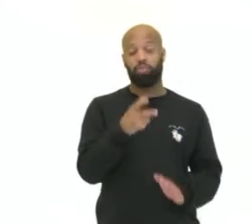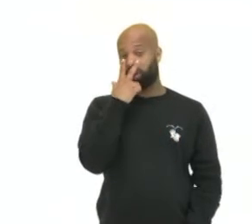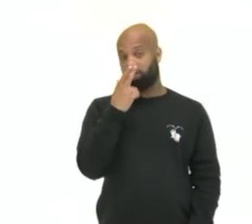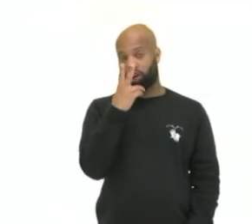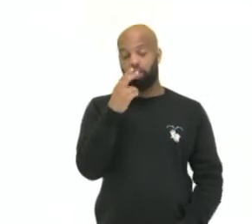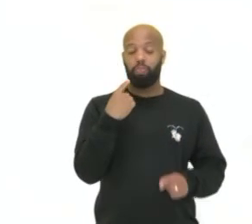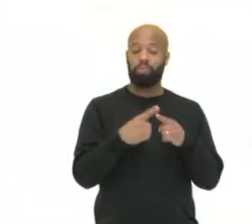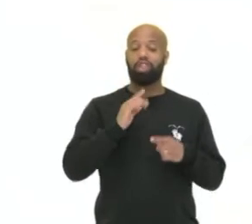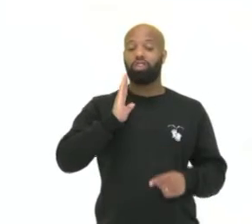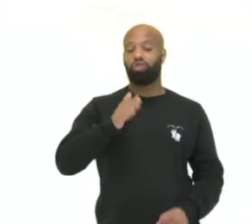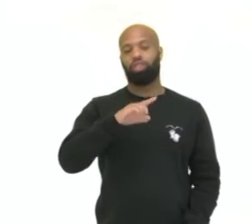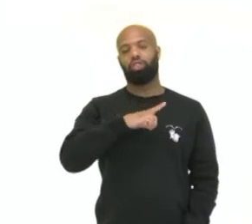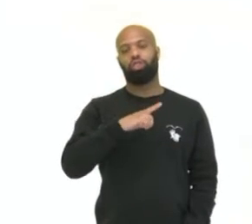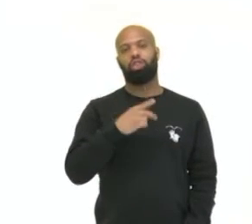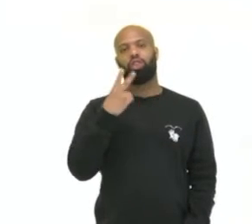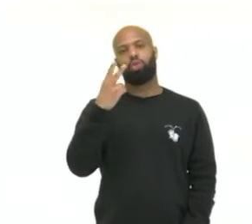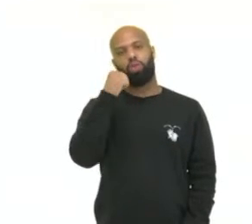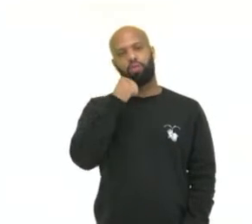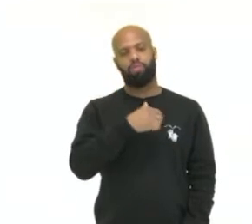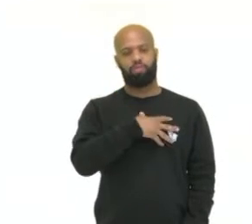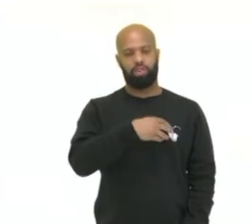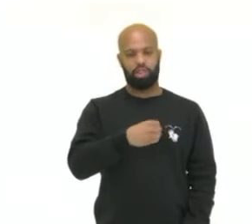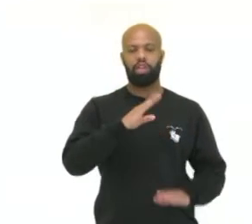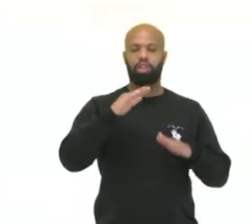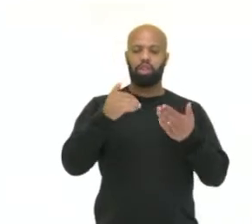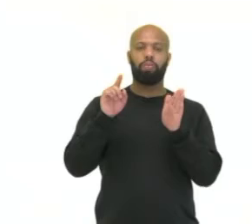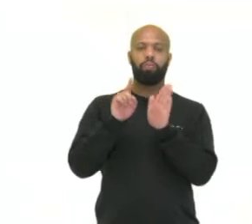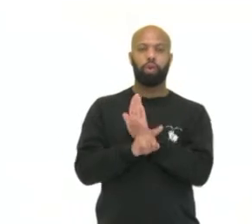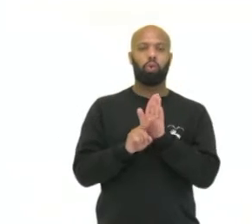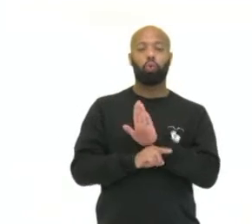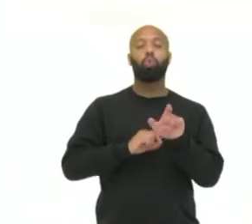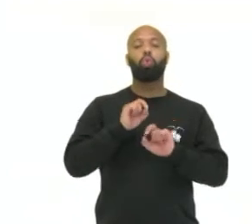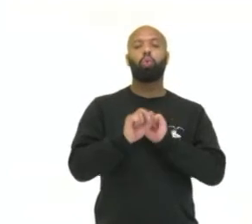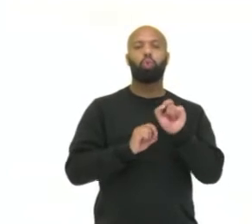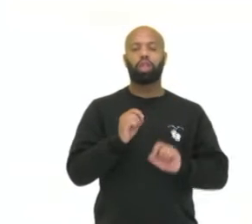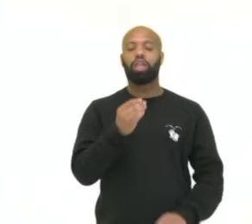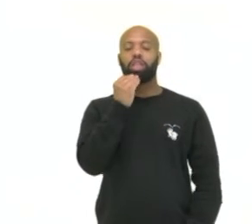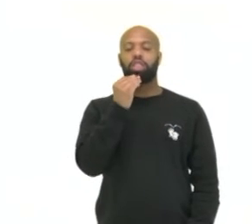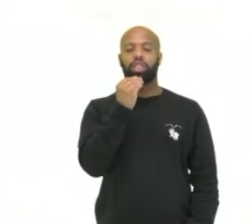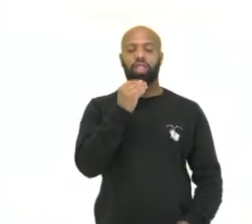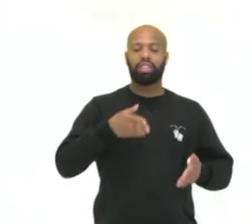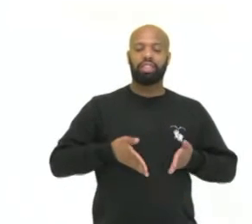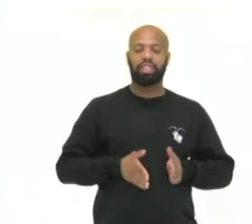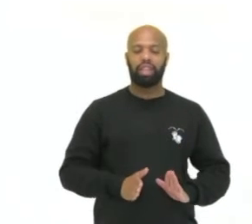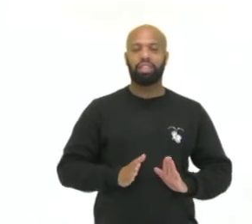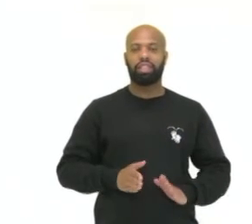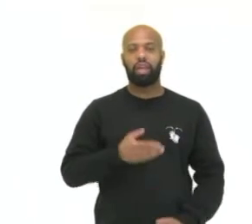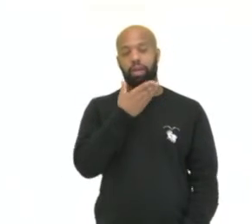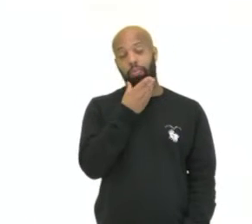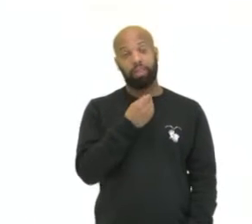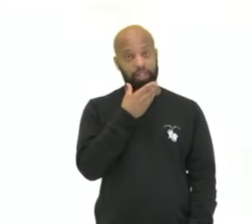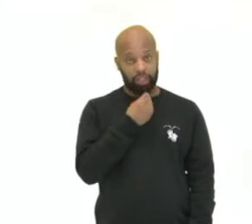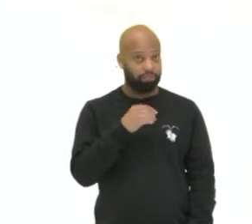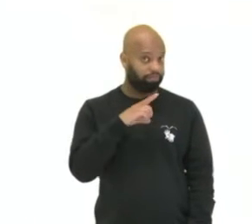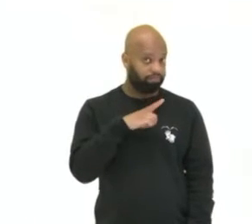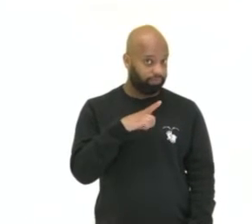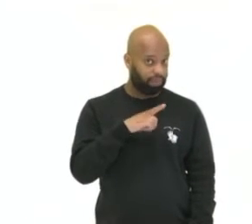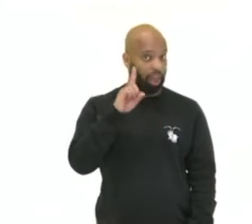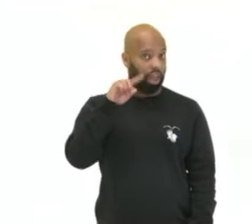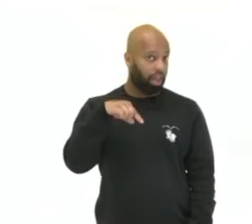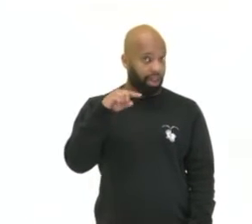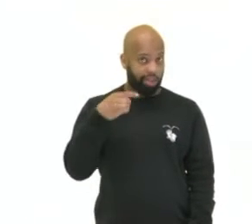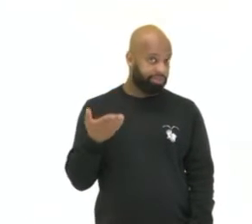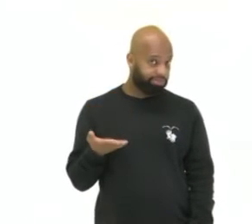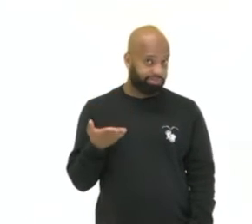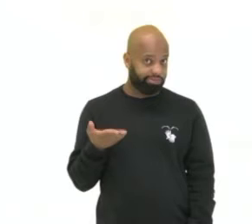filhas. Então, eles estão perguntando para nós, qual é a chance de um bebê do sexo masculino ser gerado